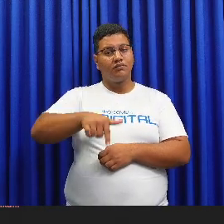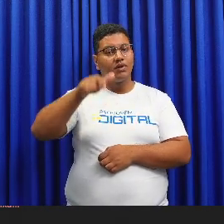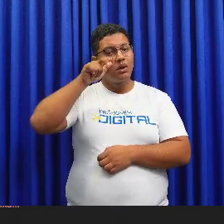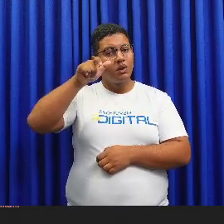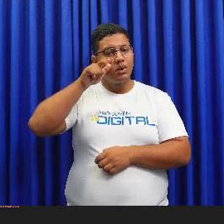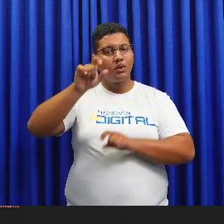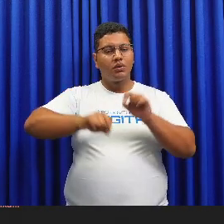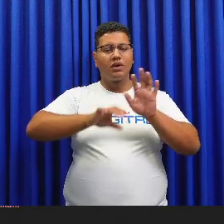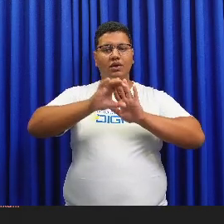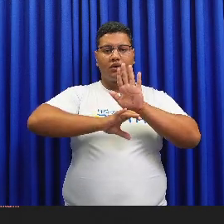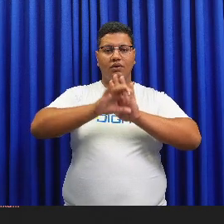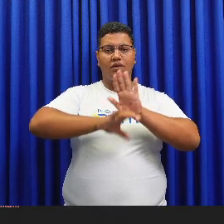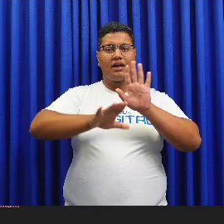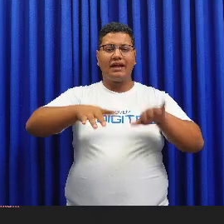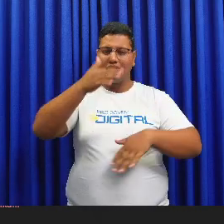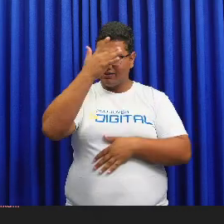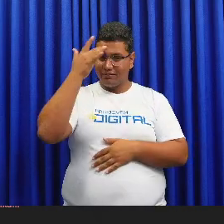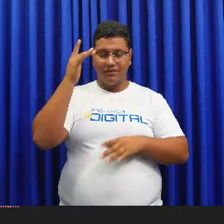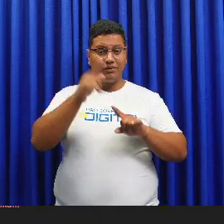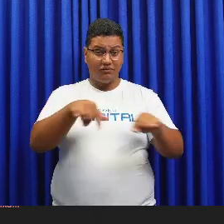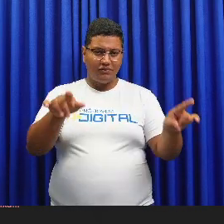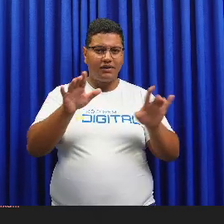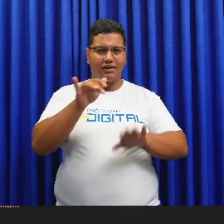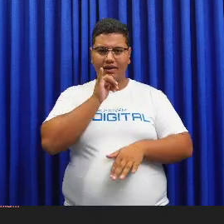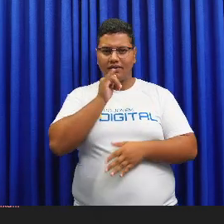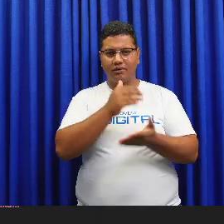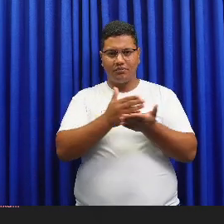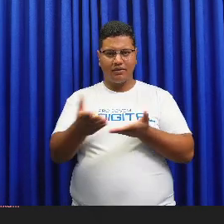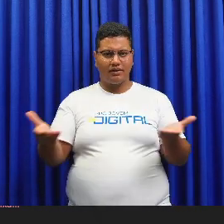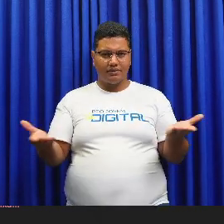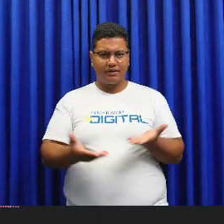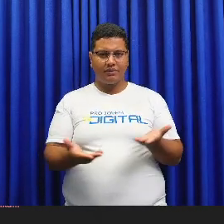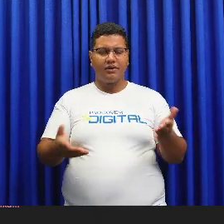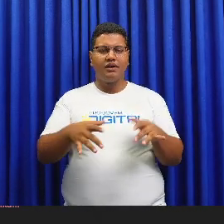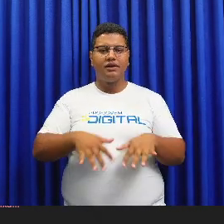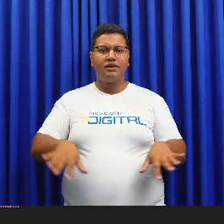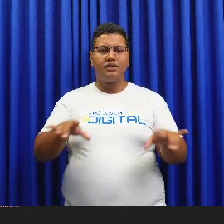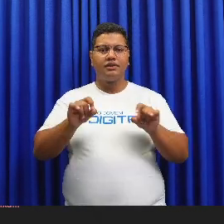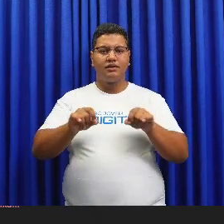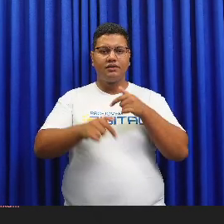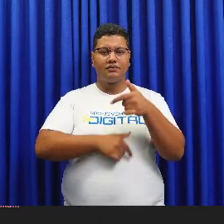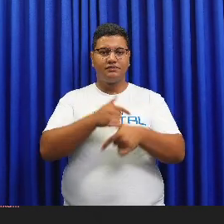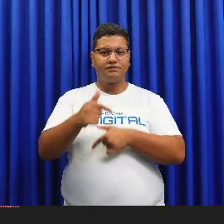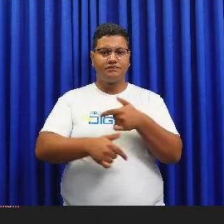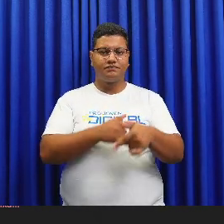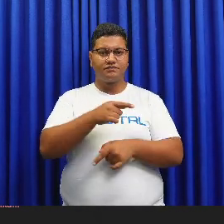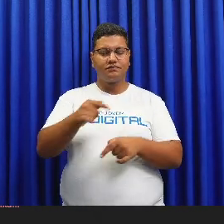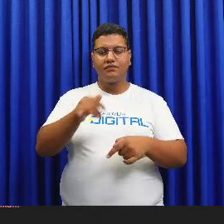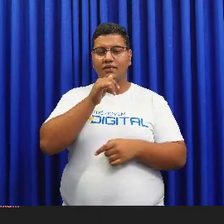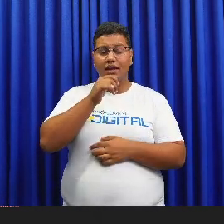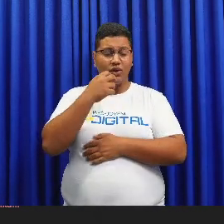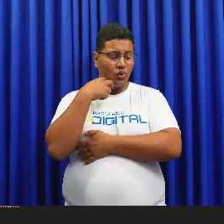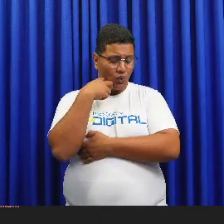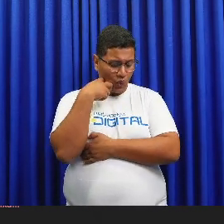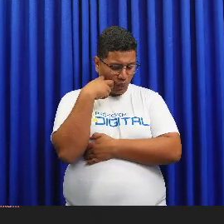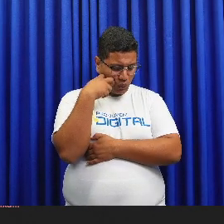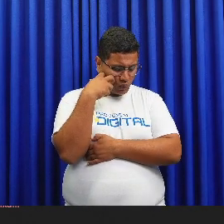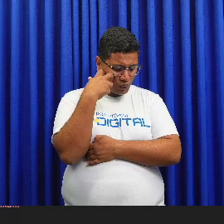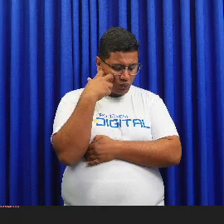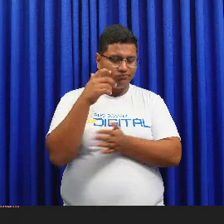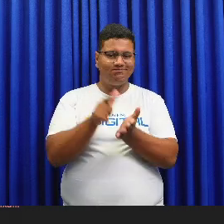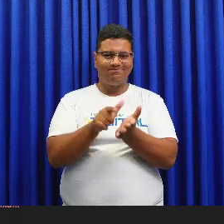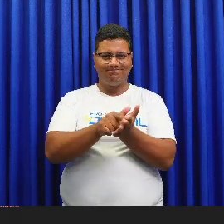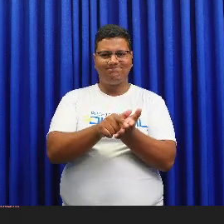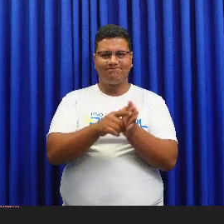curioso sobre currículos. Às vezes a galera, você que está iniciando aí na área do trabalho, às vezes você fica com vergonha de entregar o seu